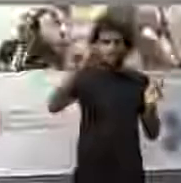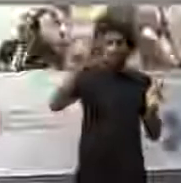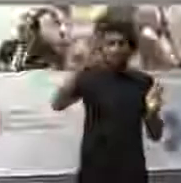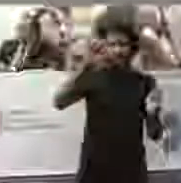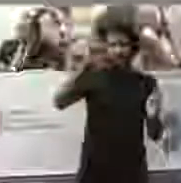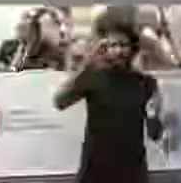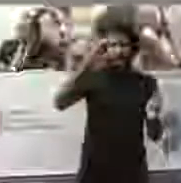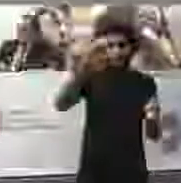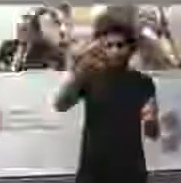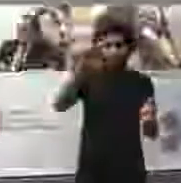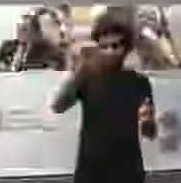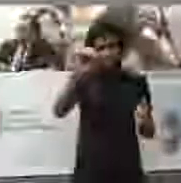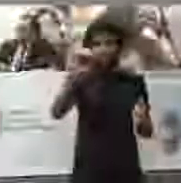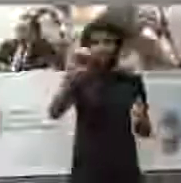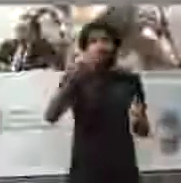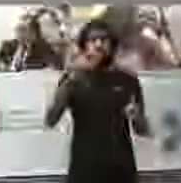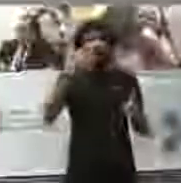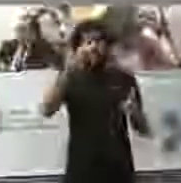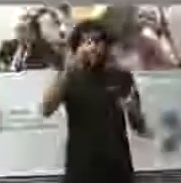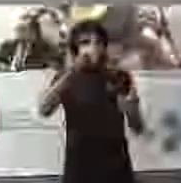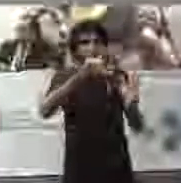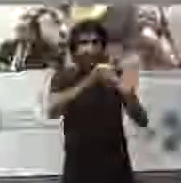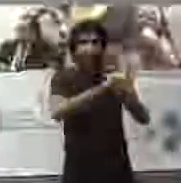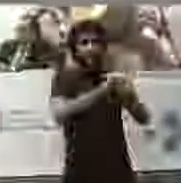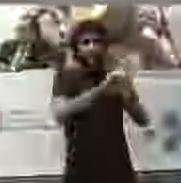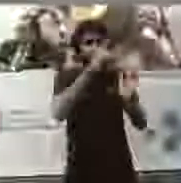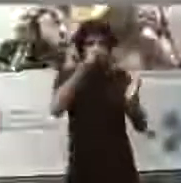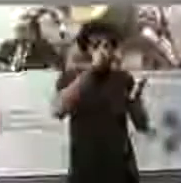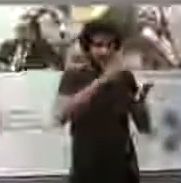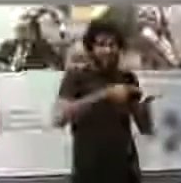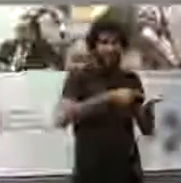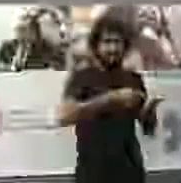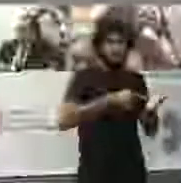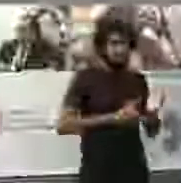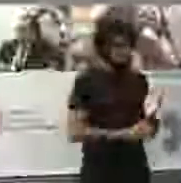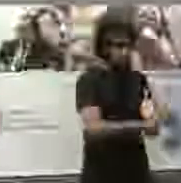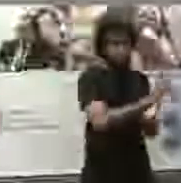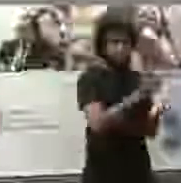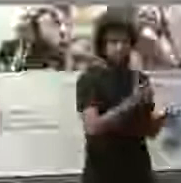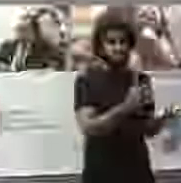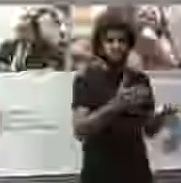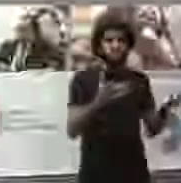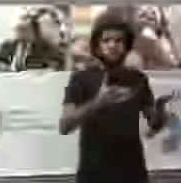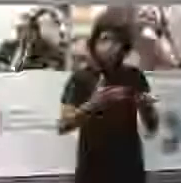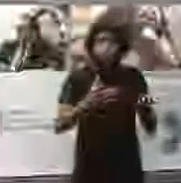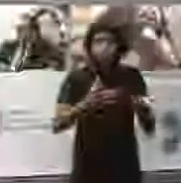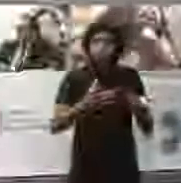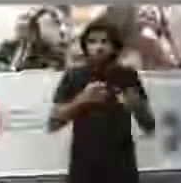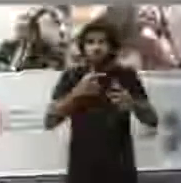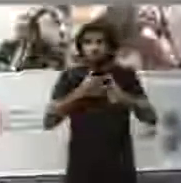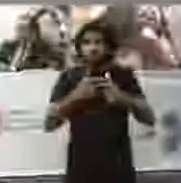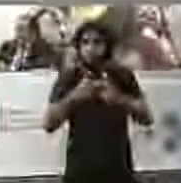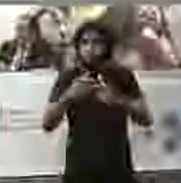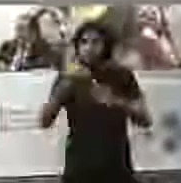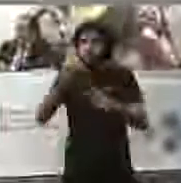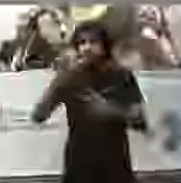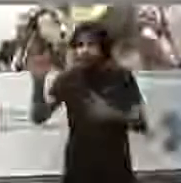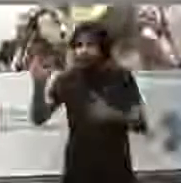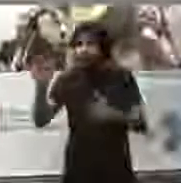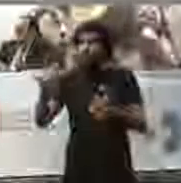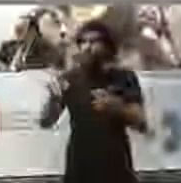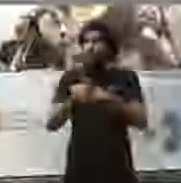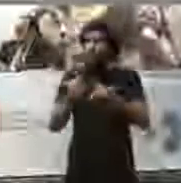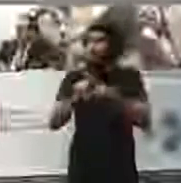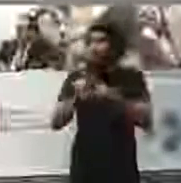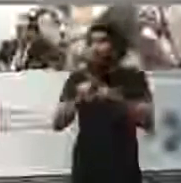cumprir só que a lei nos manda seguir o trâmite que hoje considerando a decisão do tribunal de contas do distrito federal mesmo com a